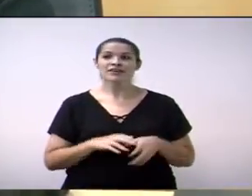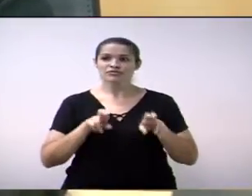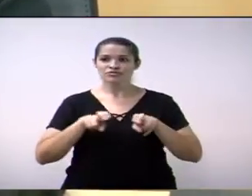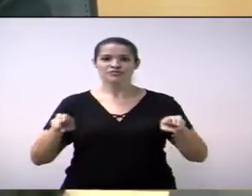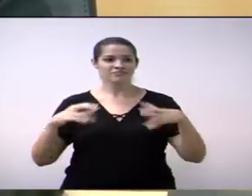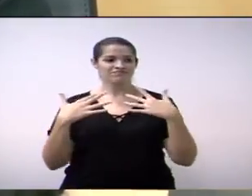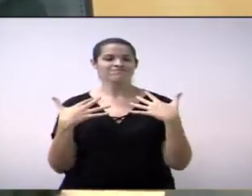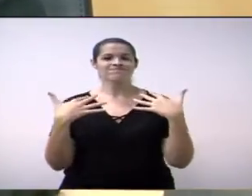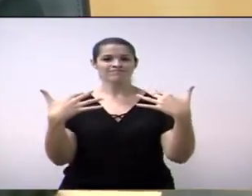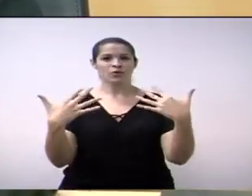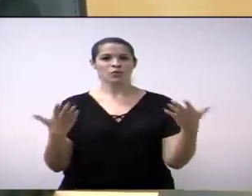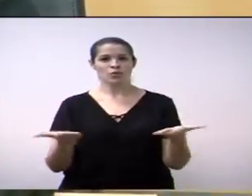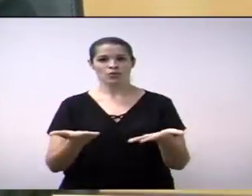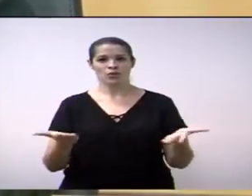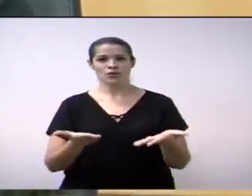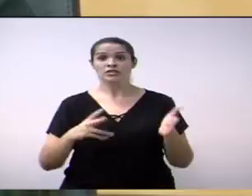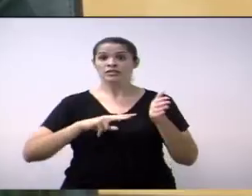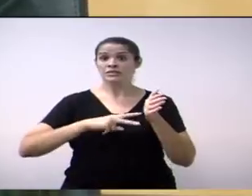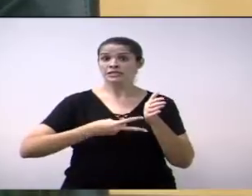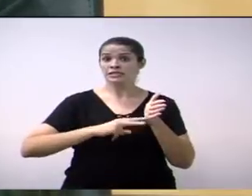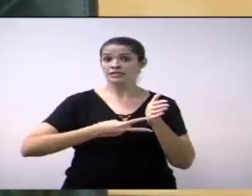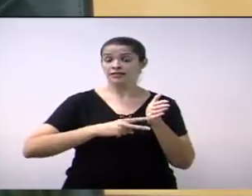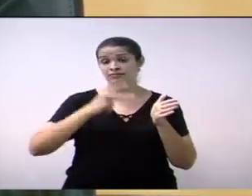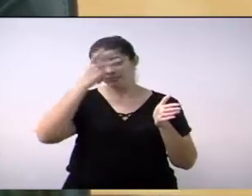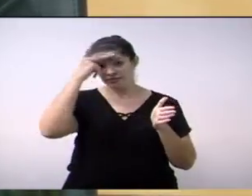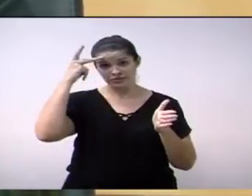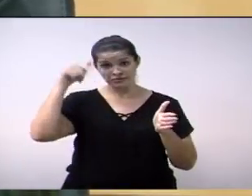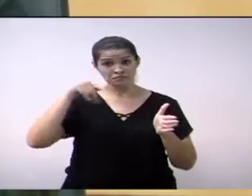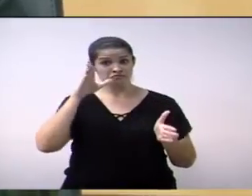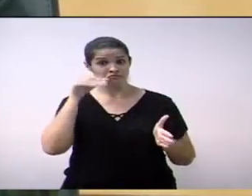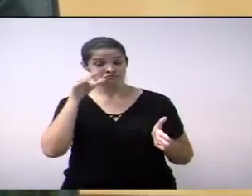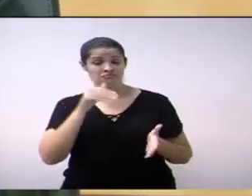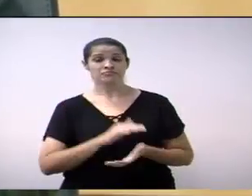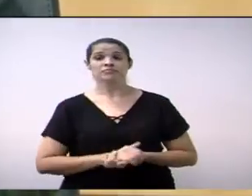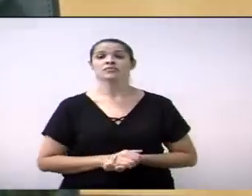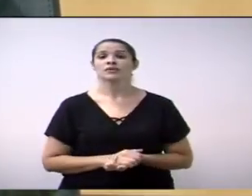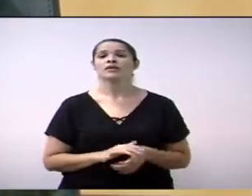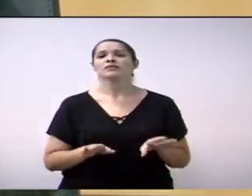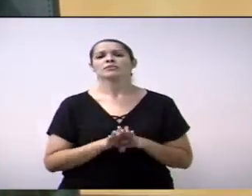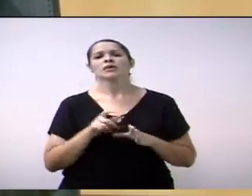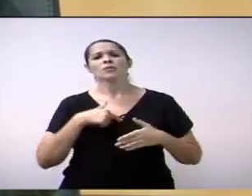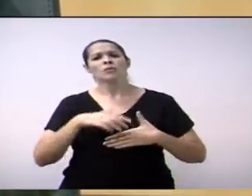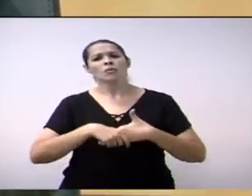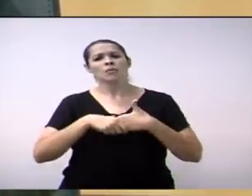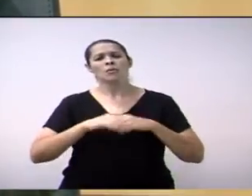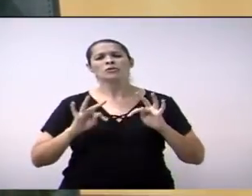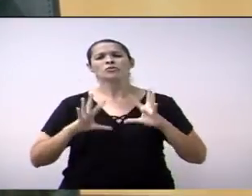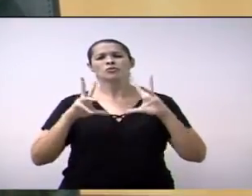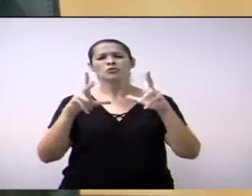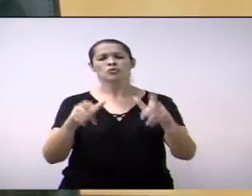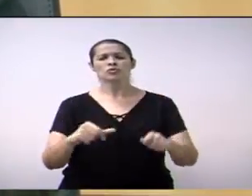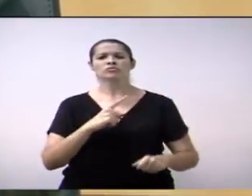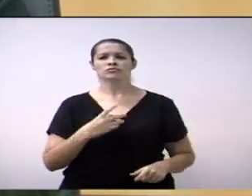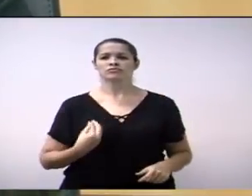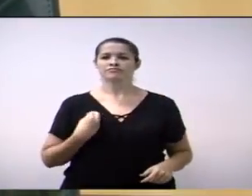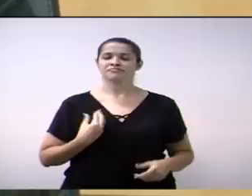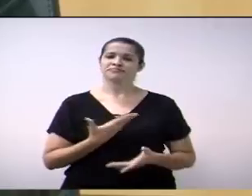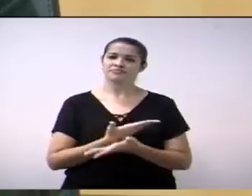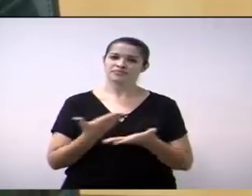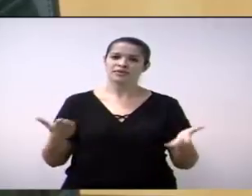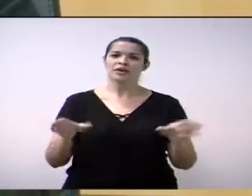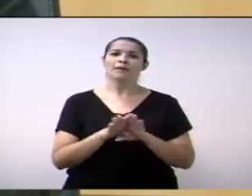presente, sindicato. Em nome do meu amigo Celismar, cumprimento todos presentes, também